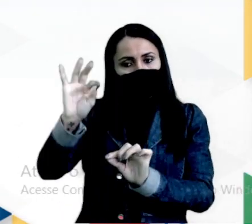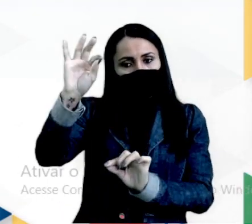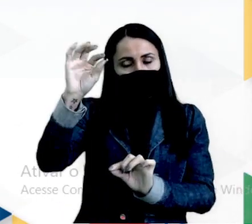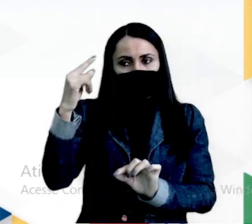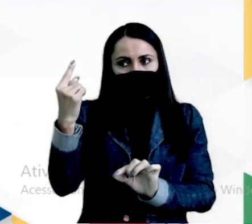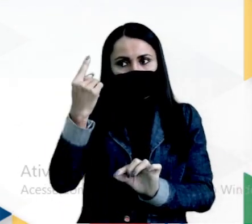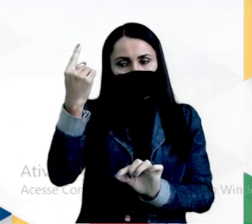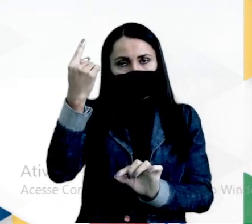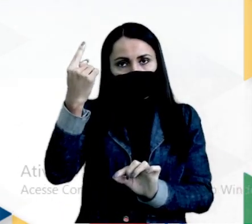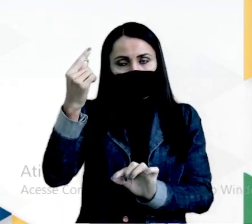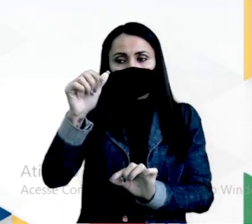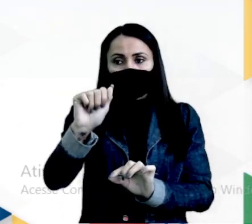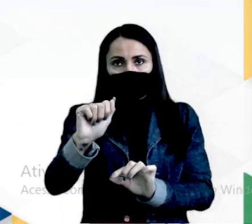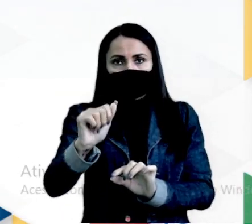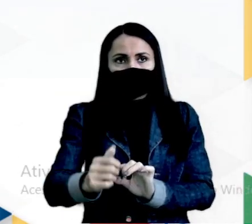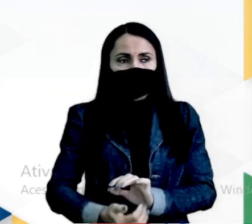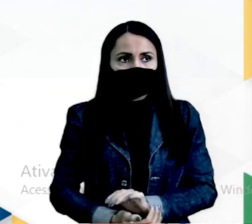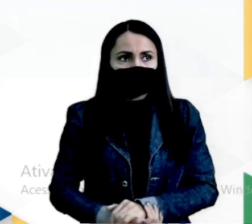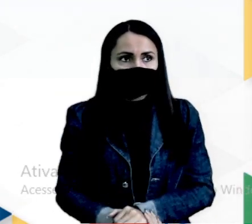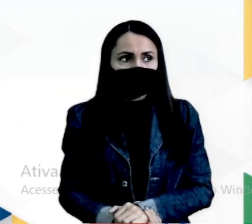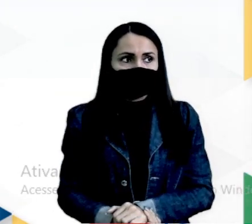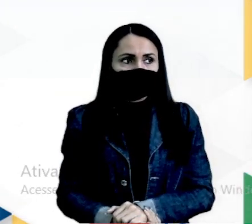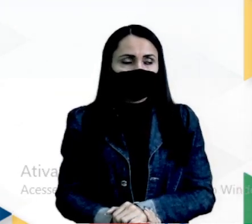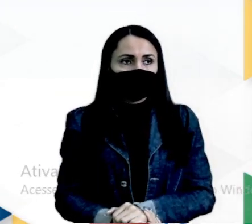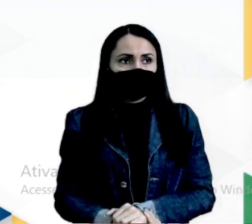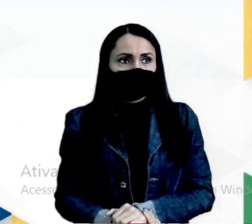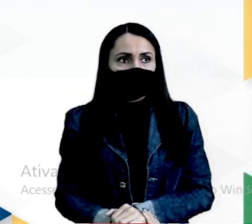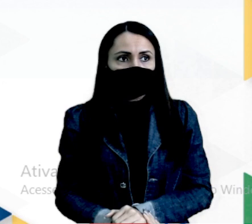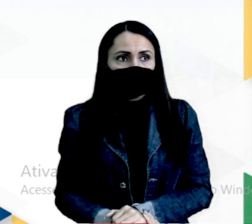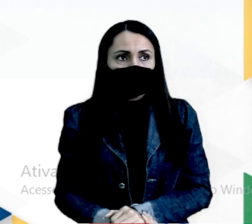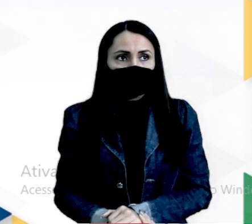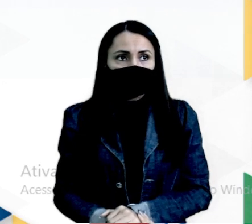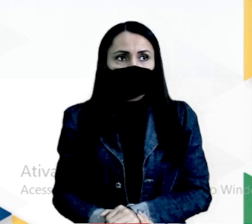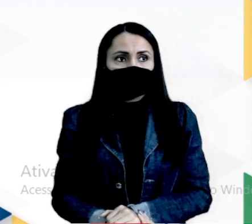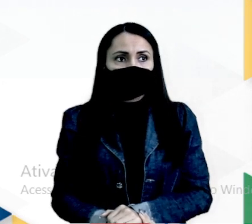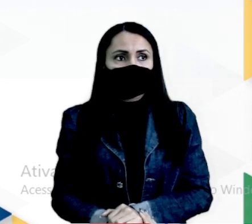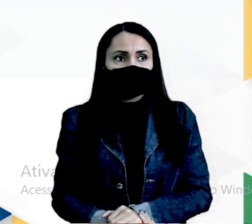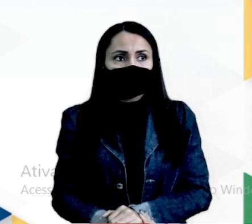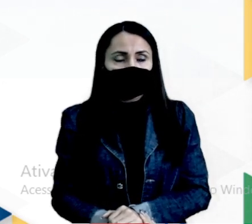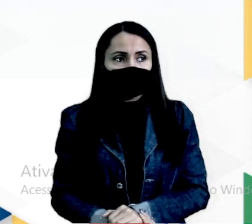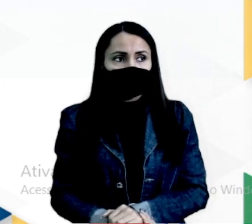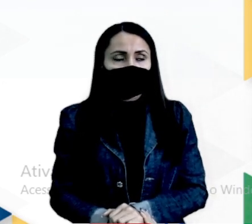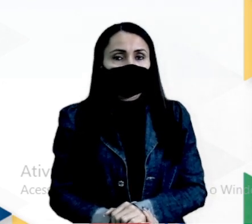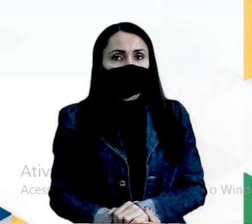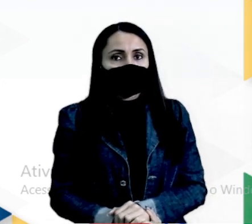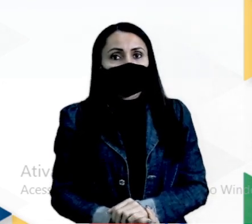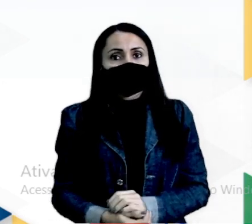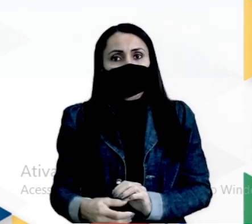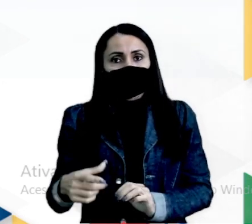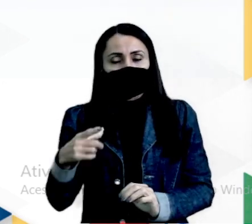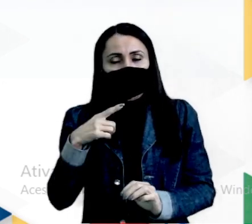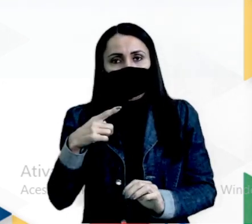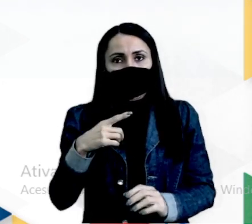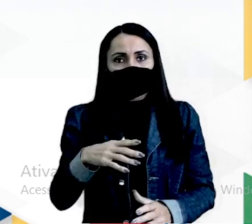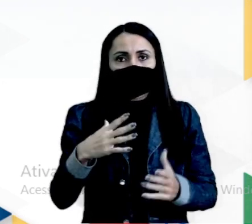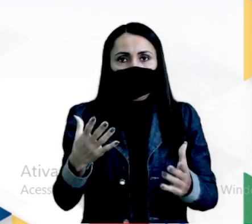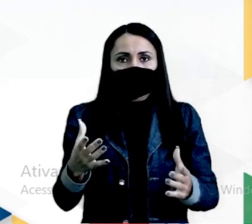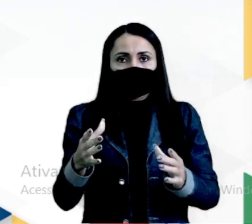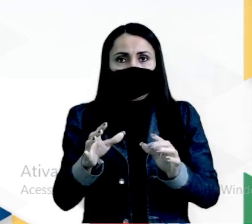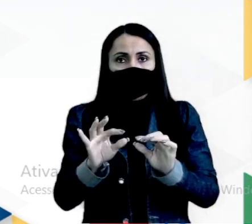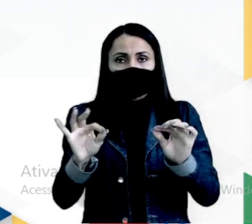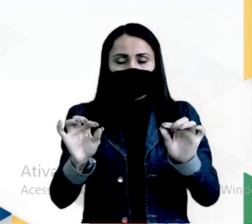ser a medida da largura, tá bom? Na vida real a gente fala largura. Se essa figura tivesse numa